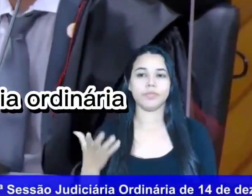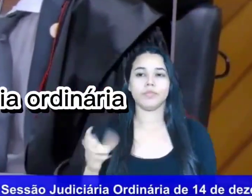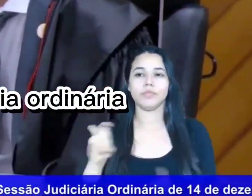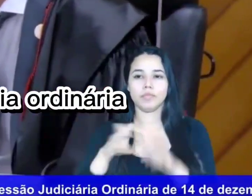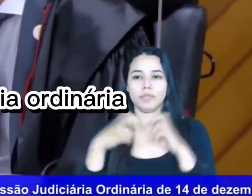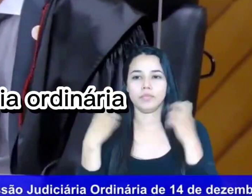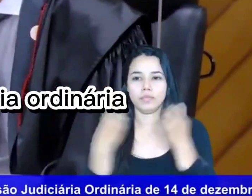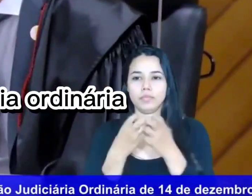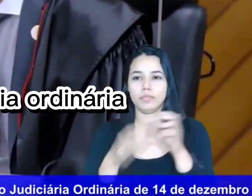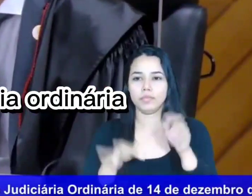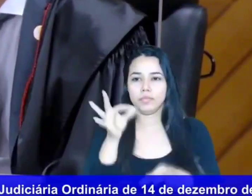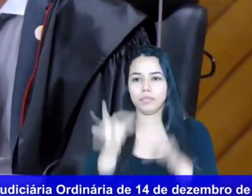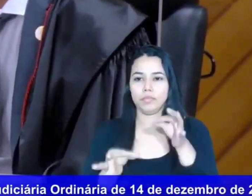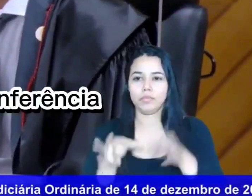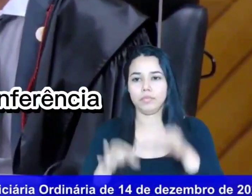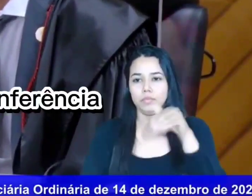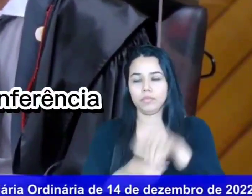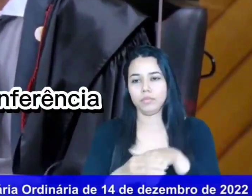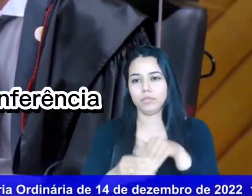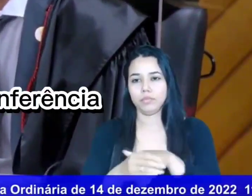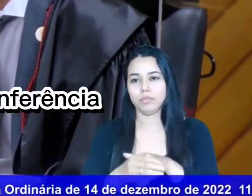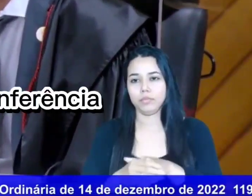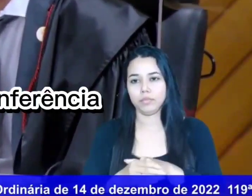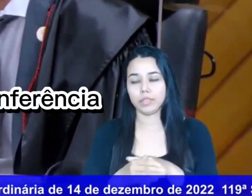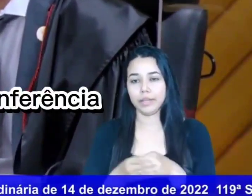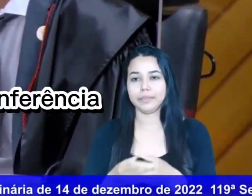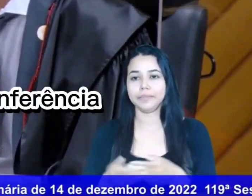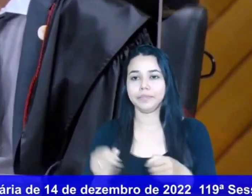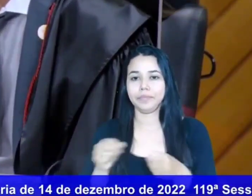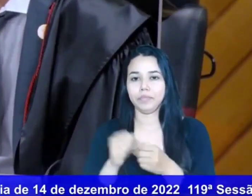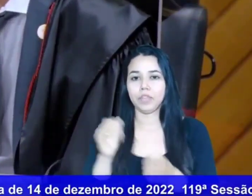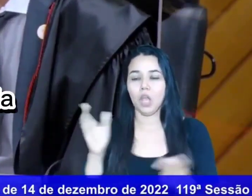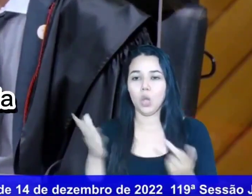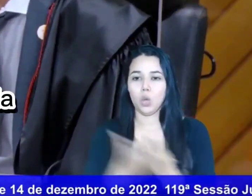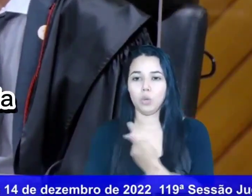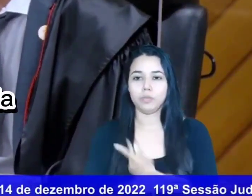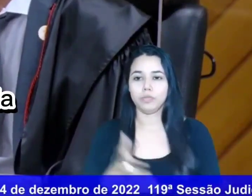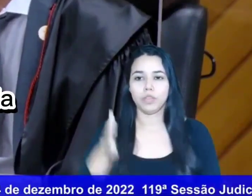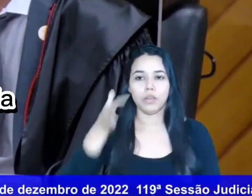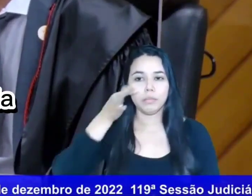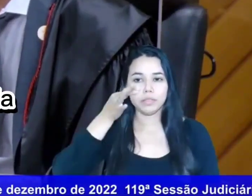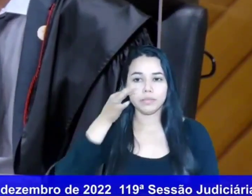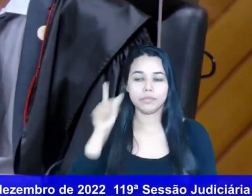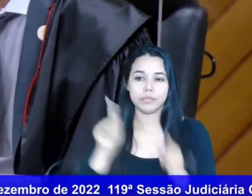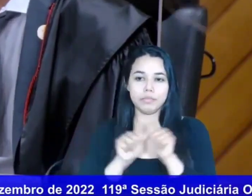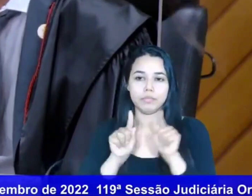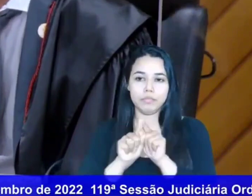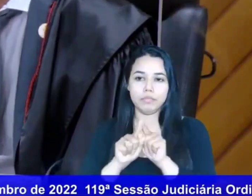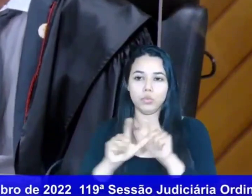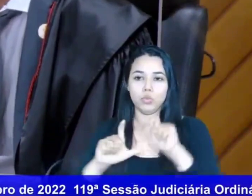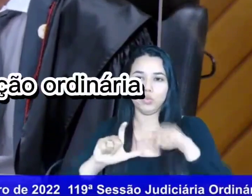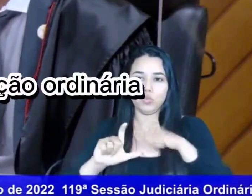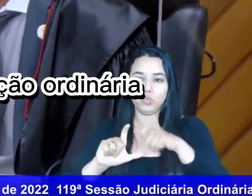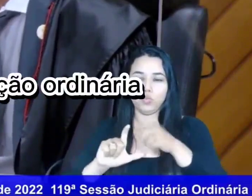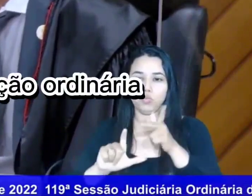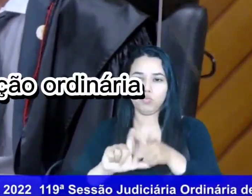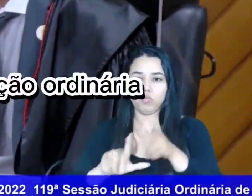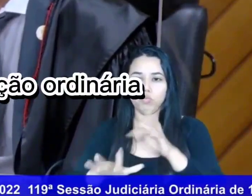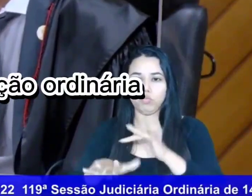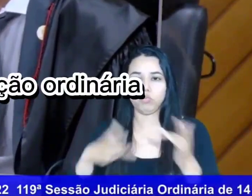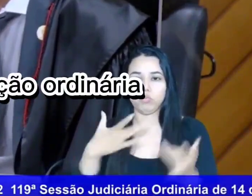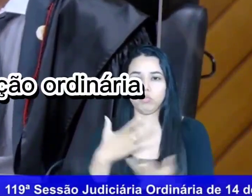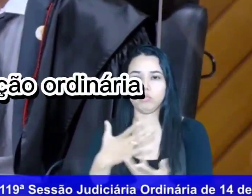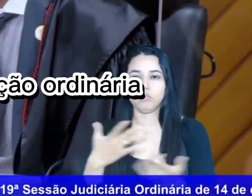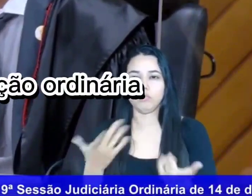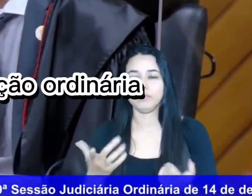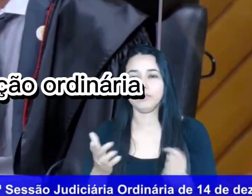19ª sessão judiciária ordinária, ser realizada por videoconferência e presencial híbrida. Submeto a apreciação